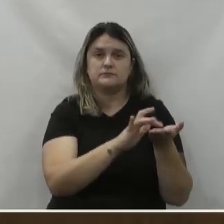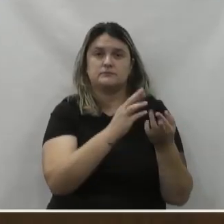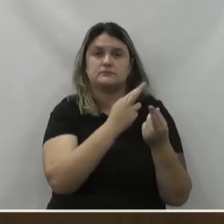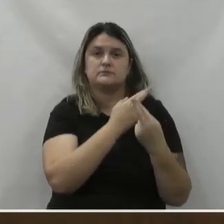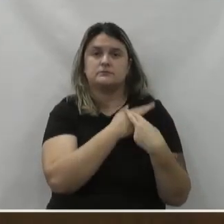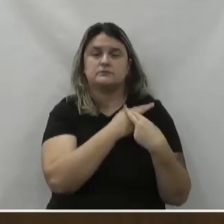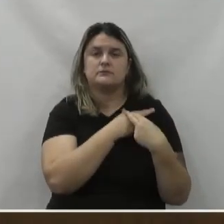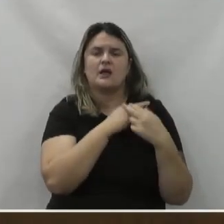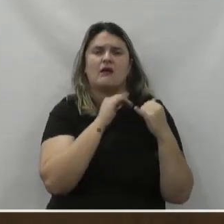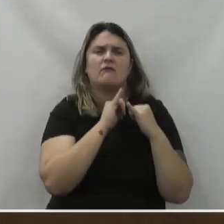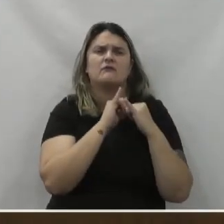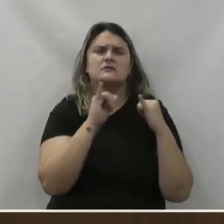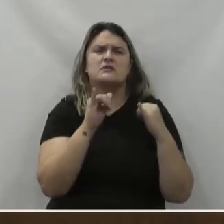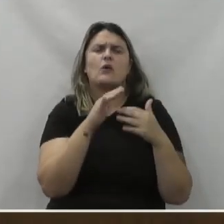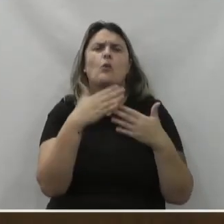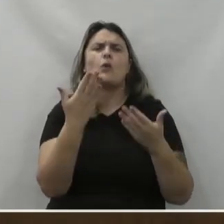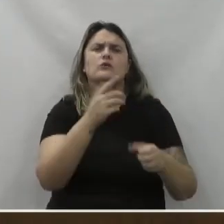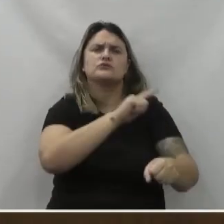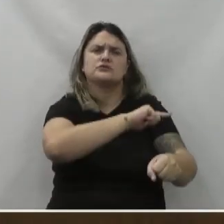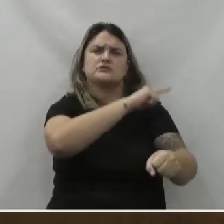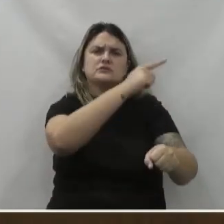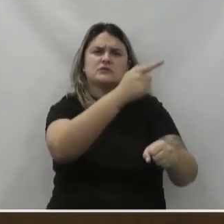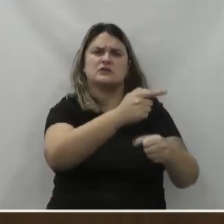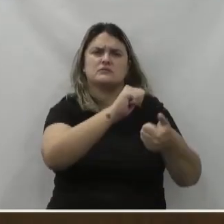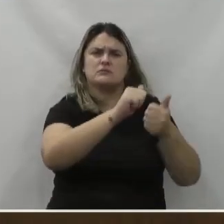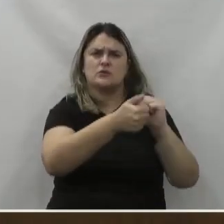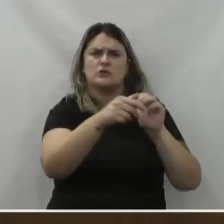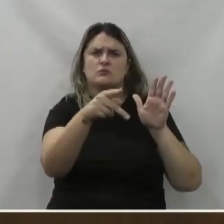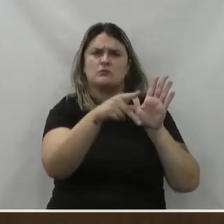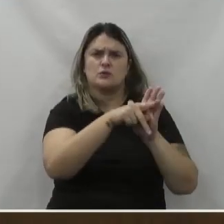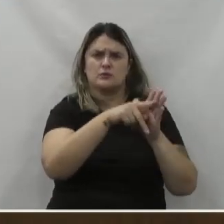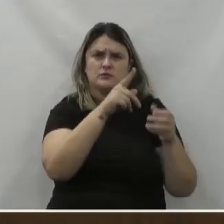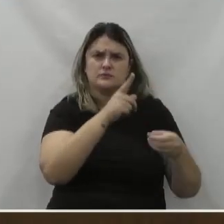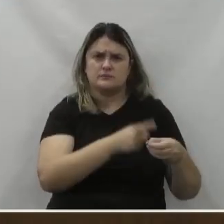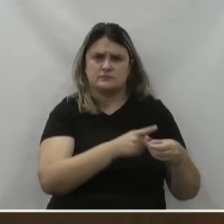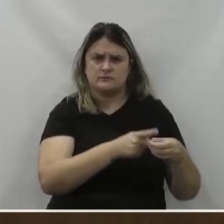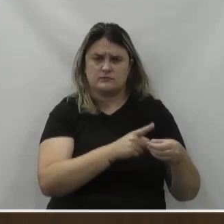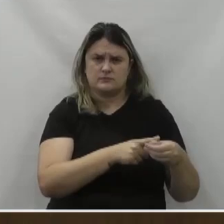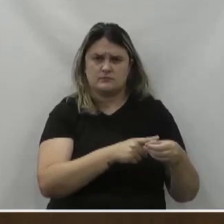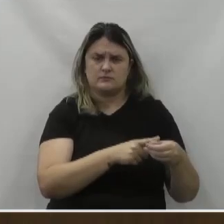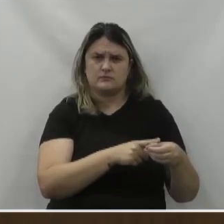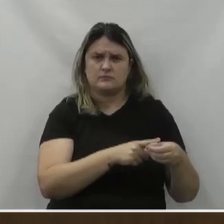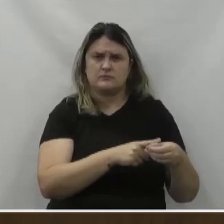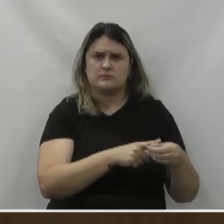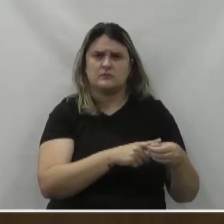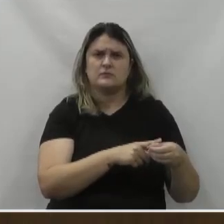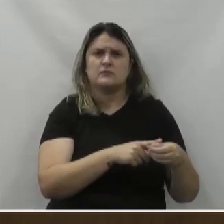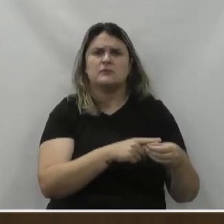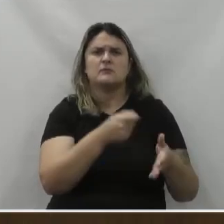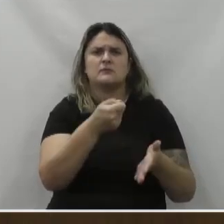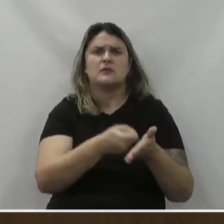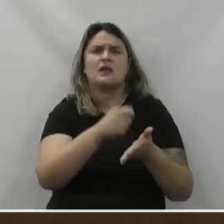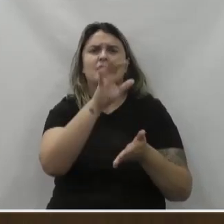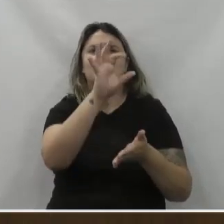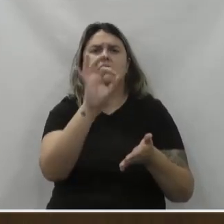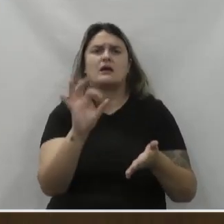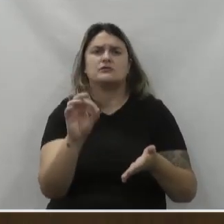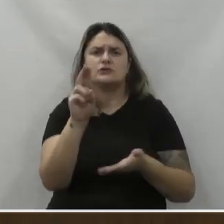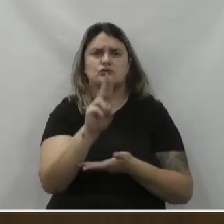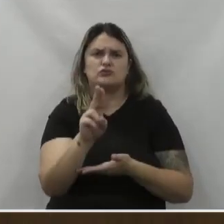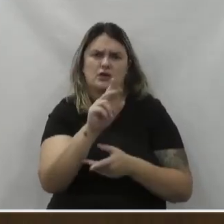que informe quais ginásios esportivos pertencem ao município e estão sujeitos à cobrança de taxa para